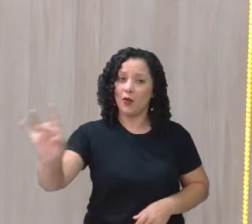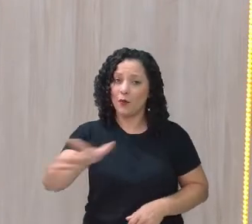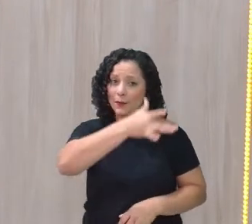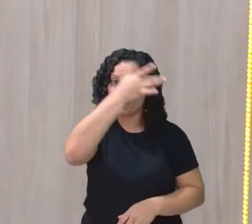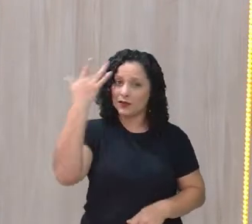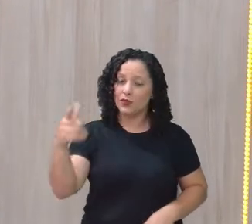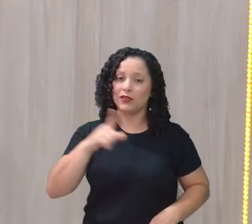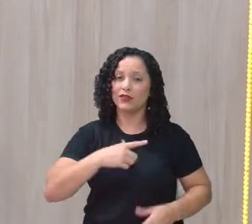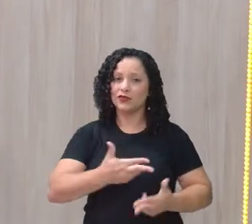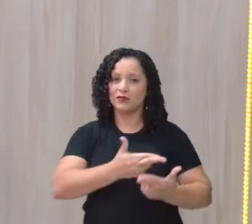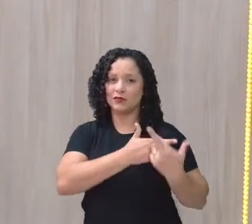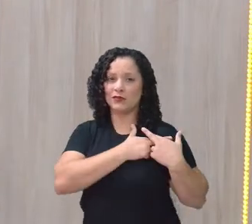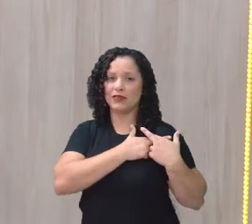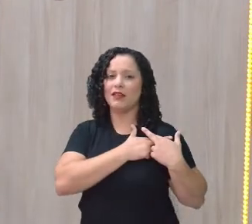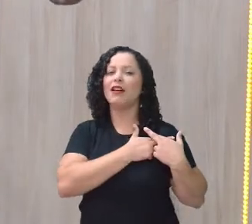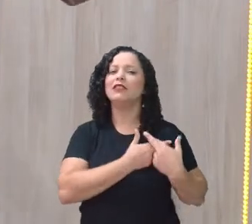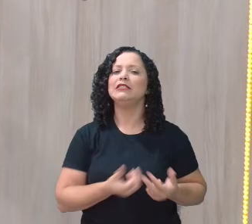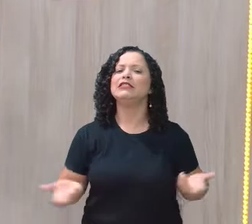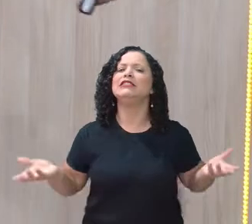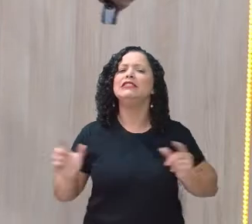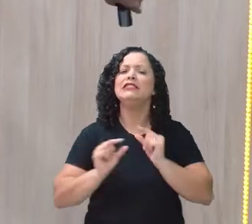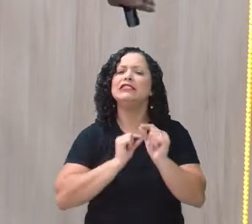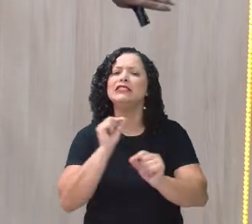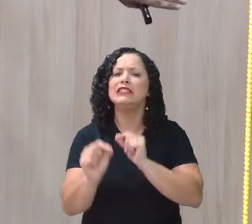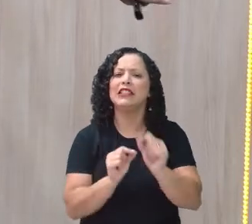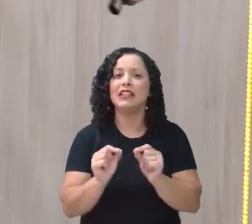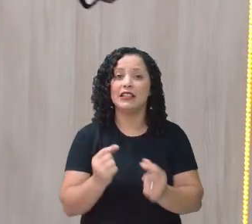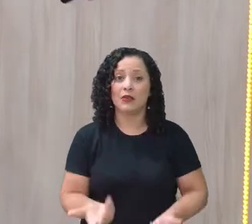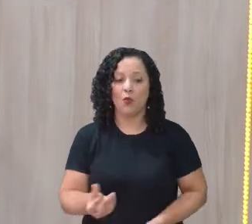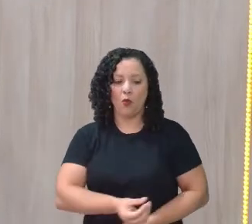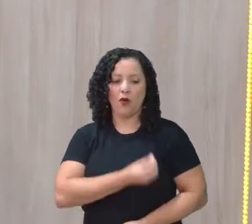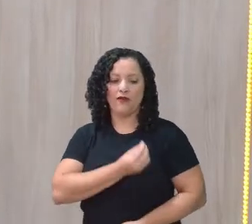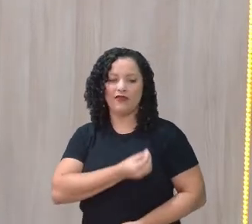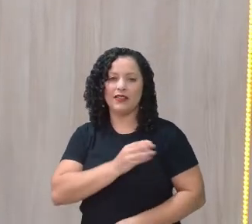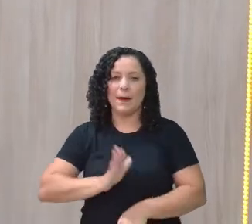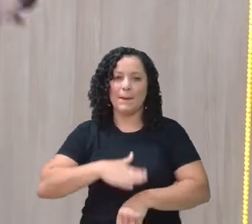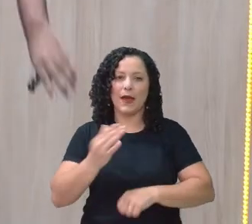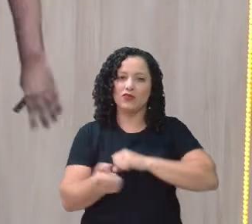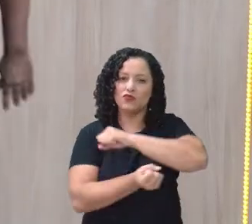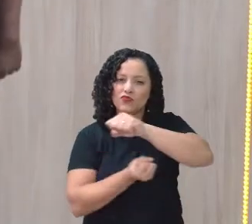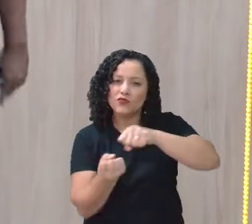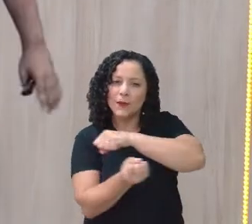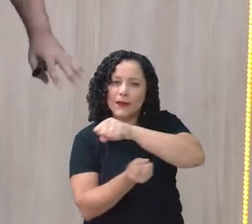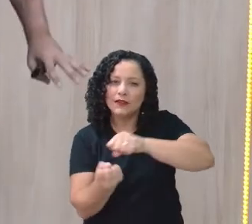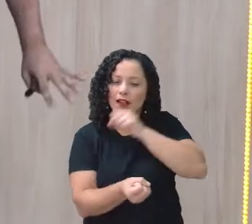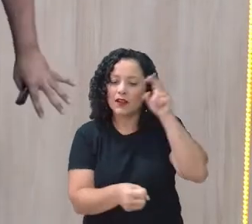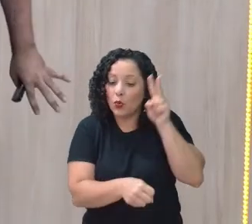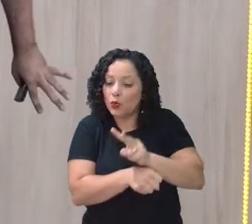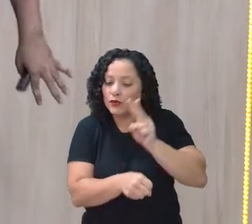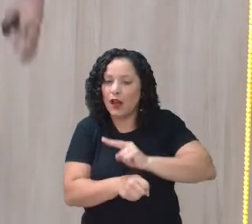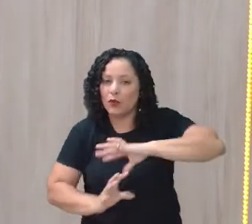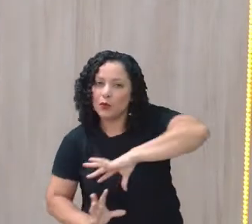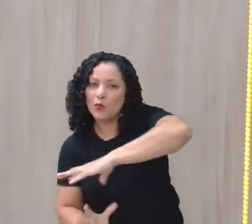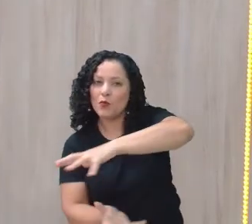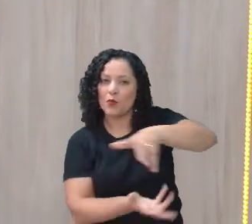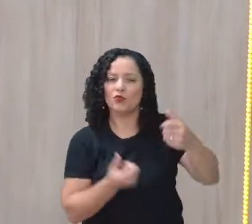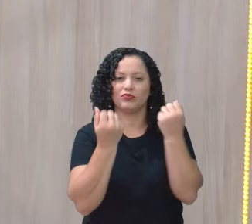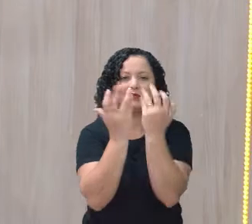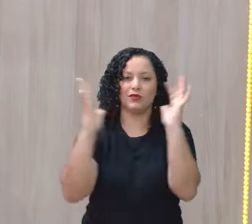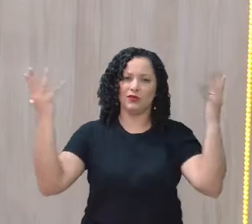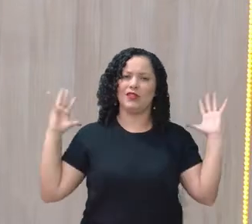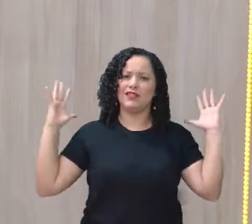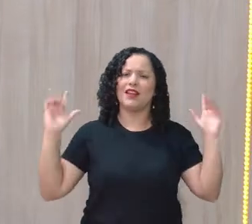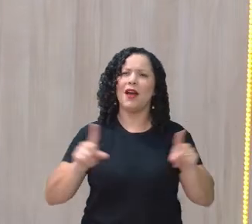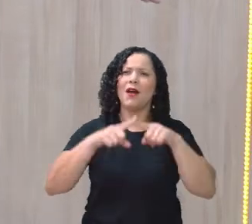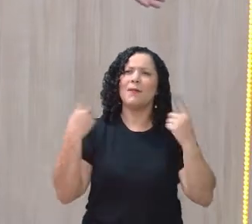de contribuir para um desenvolvimento mais sustentável da natureza. Você deve estar se perguntando, né? Professor, como assim? O